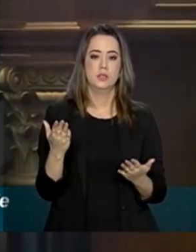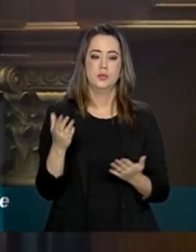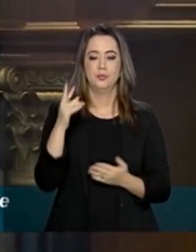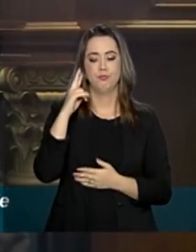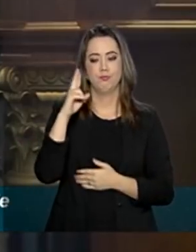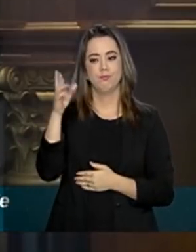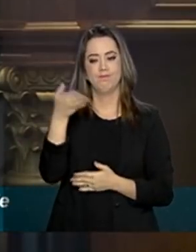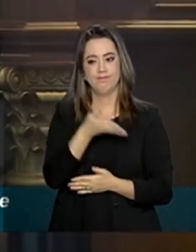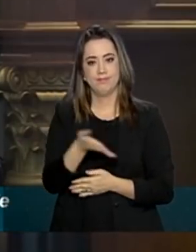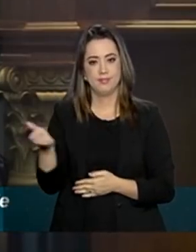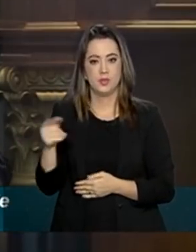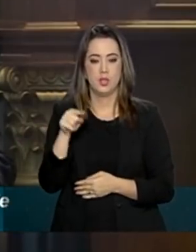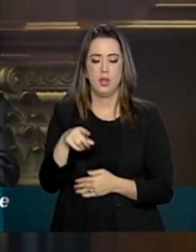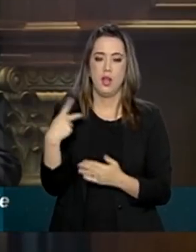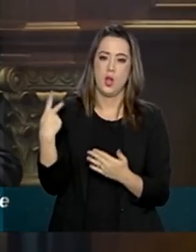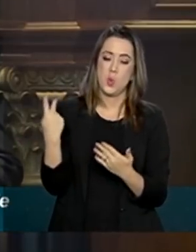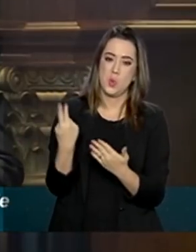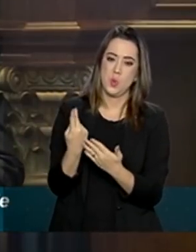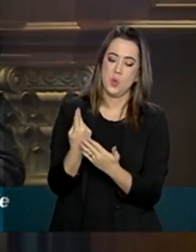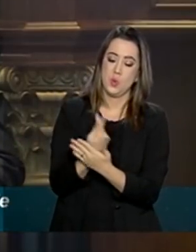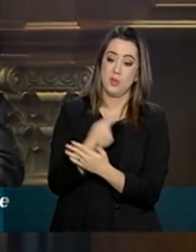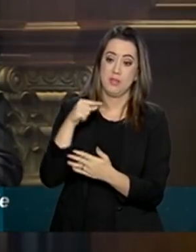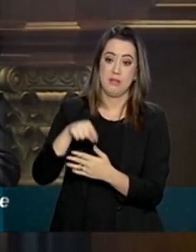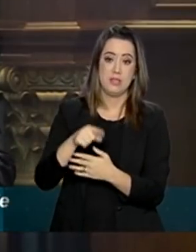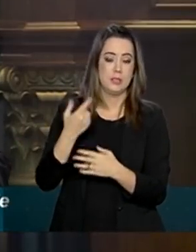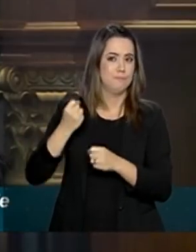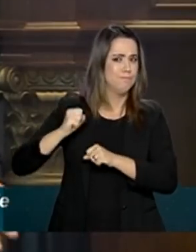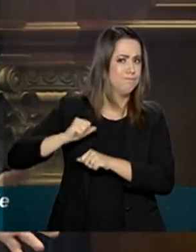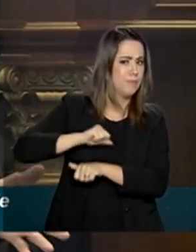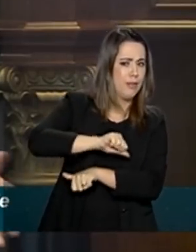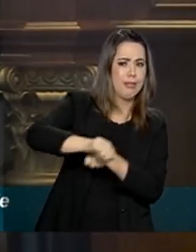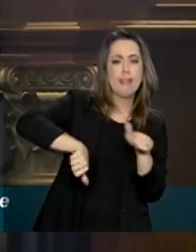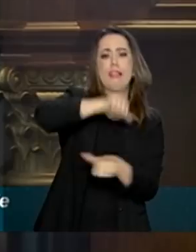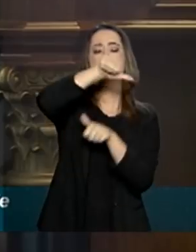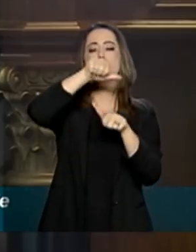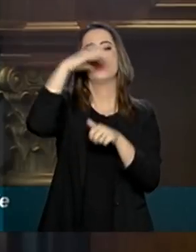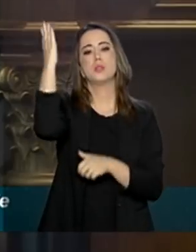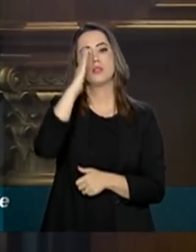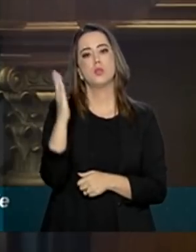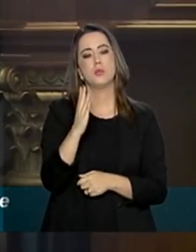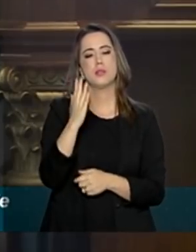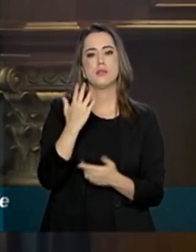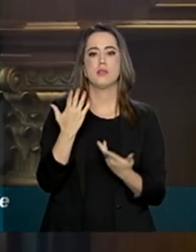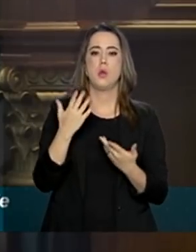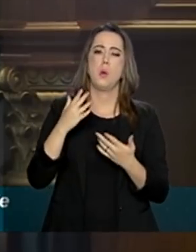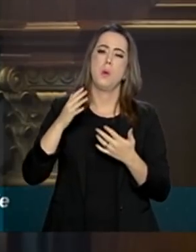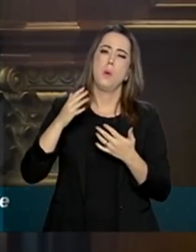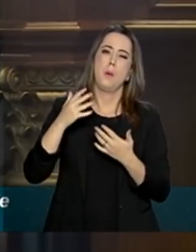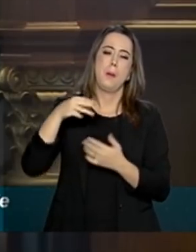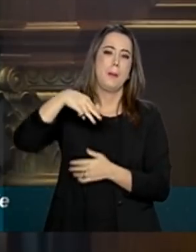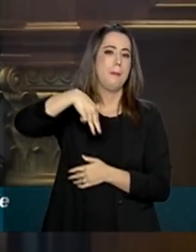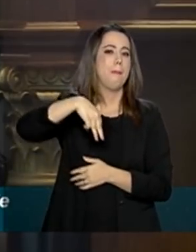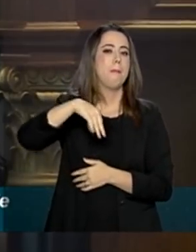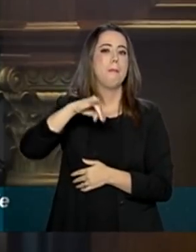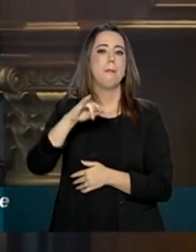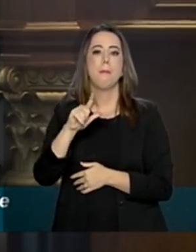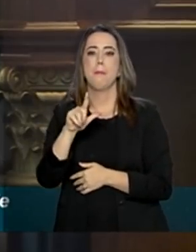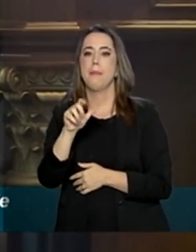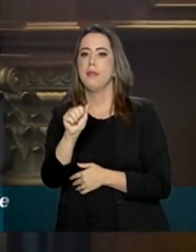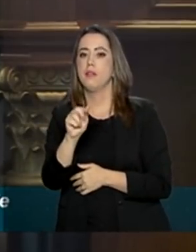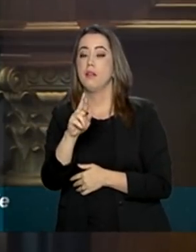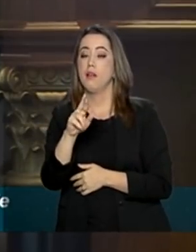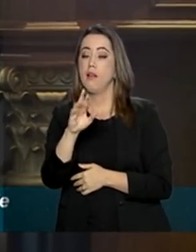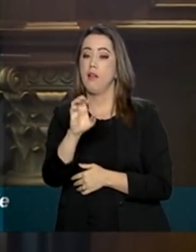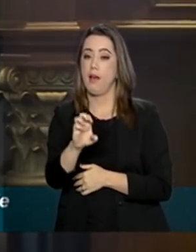realmente aconteceu o que eu chamo um milagre no Brasil. Ou melhor, 2 milagres. Um, eu